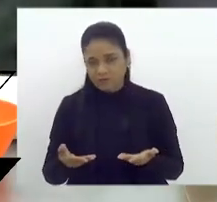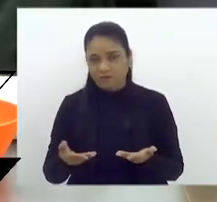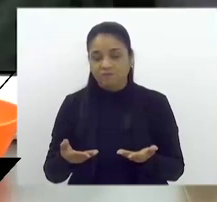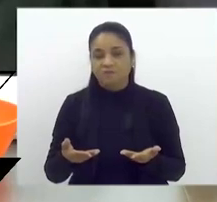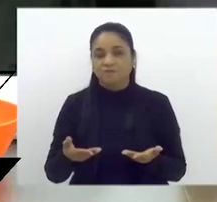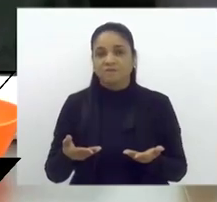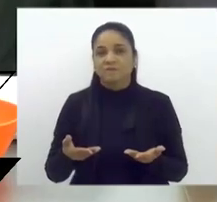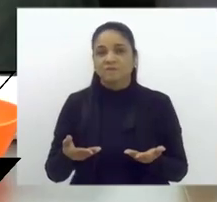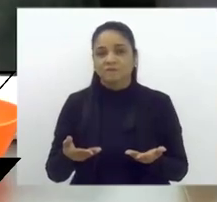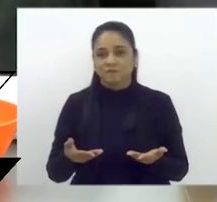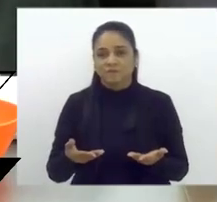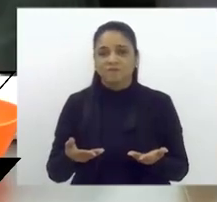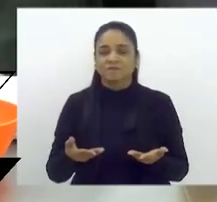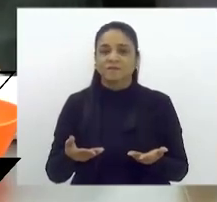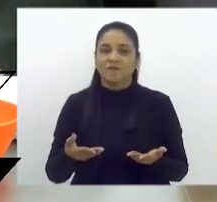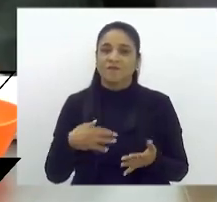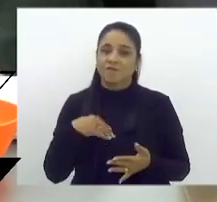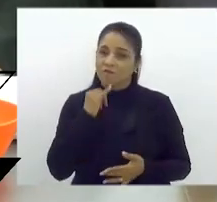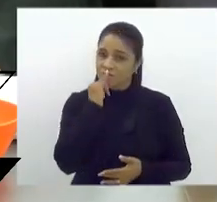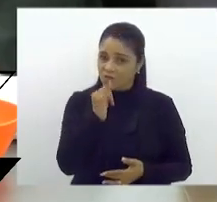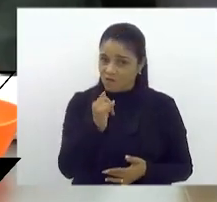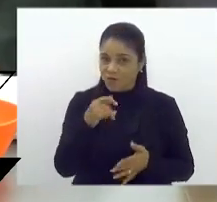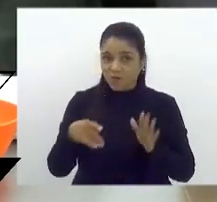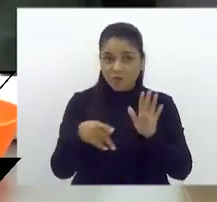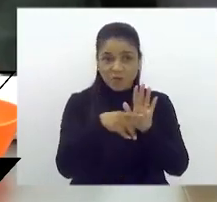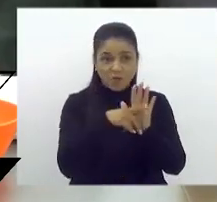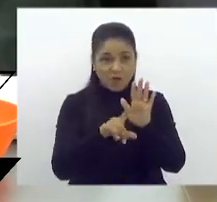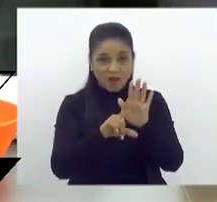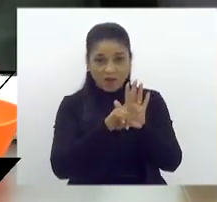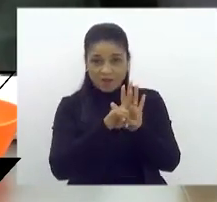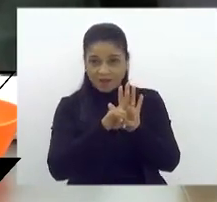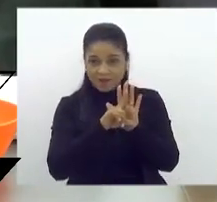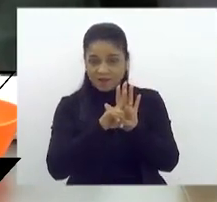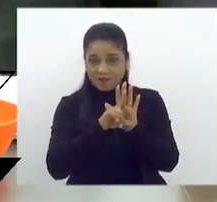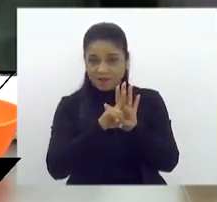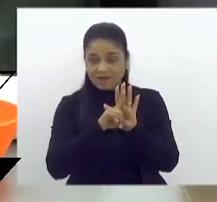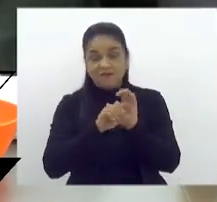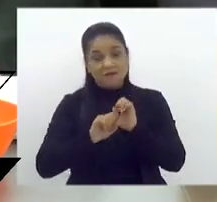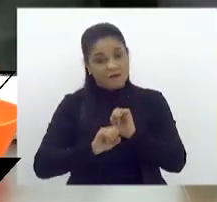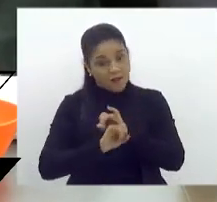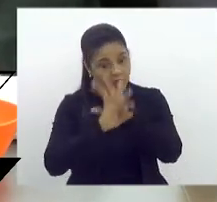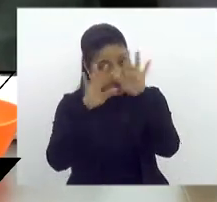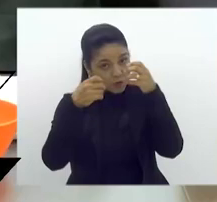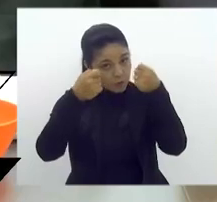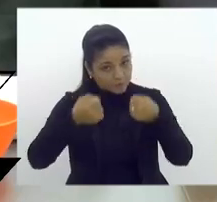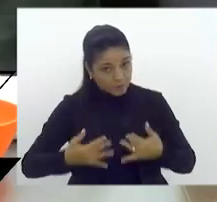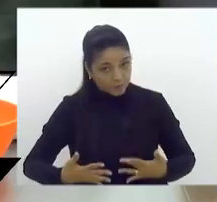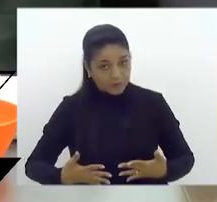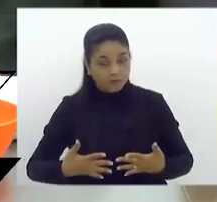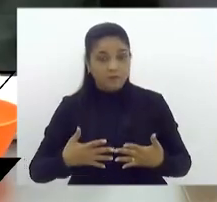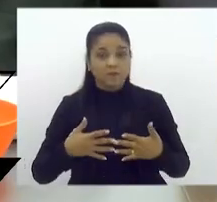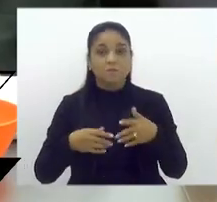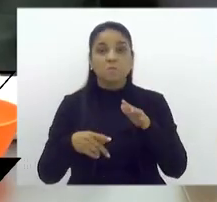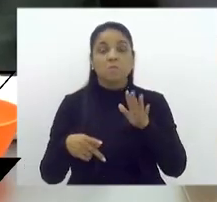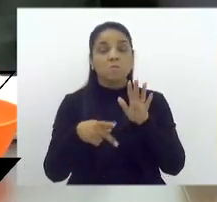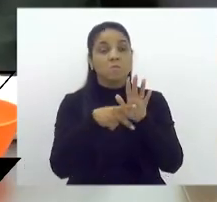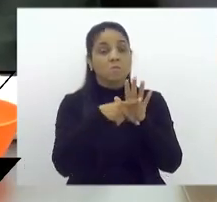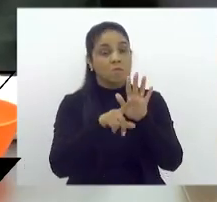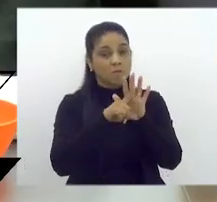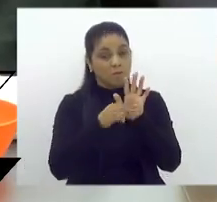porque dizer que um projeto, até que ficar aqui claro, às vezes a gente apresenta um